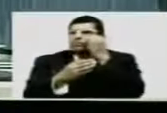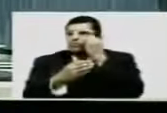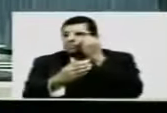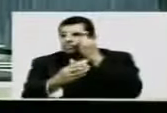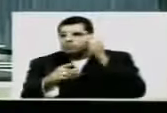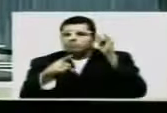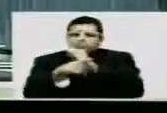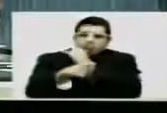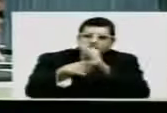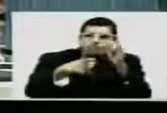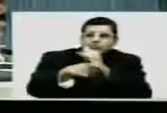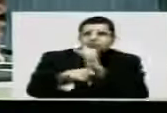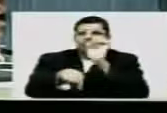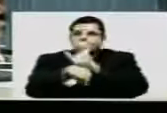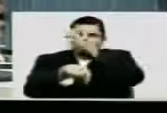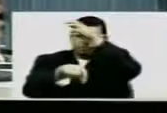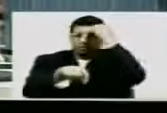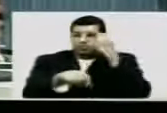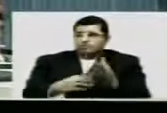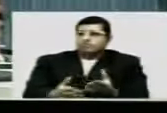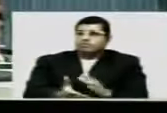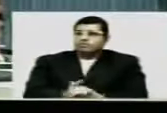interesses estratégicos do nosso estado.